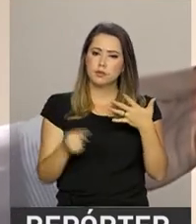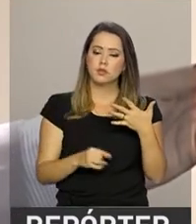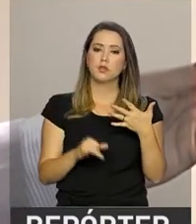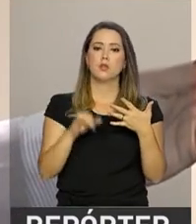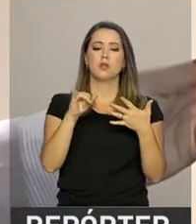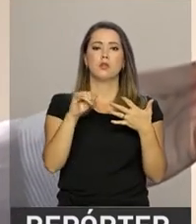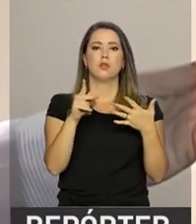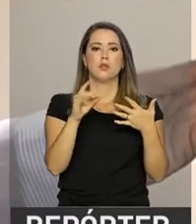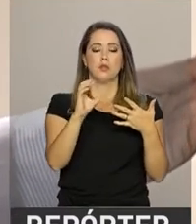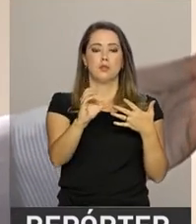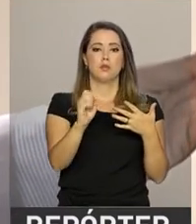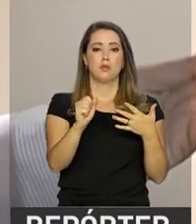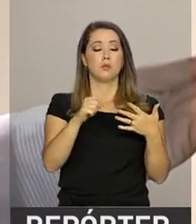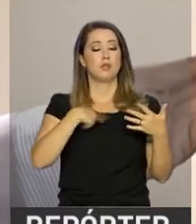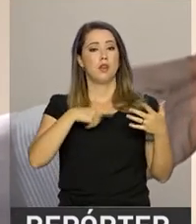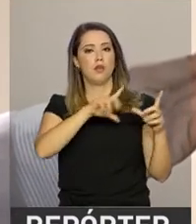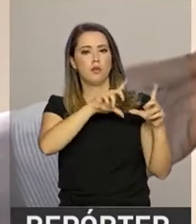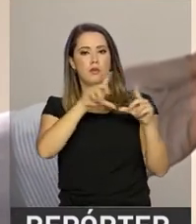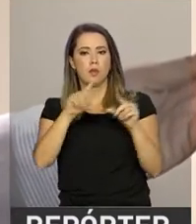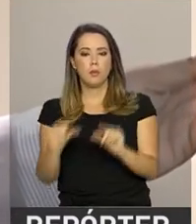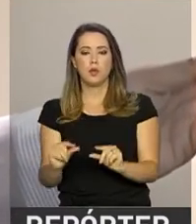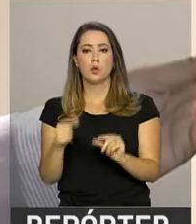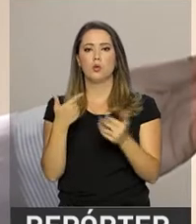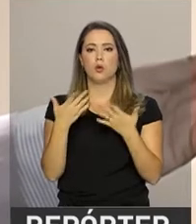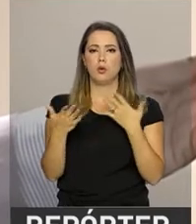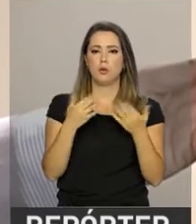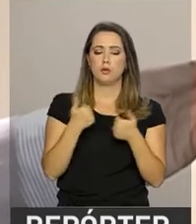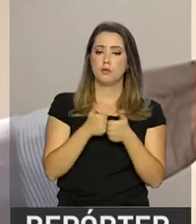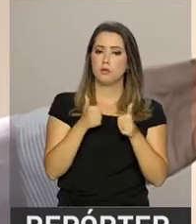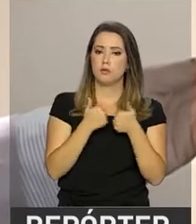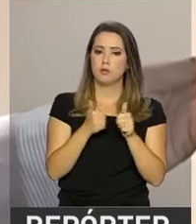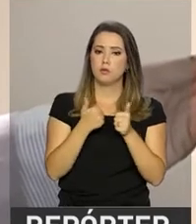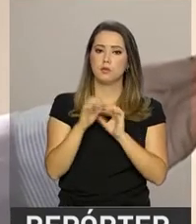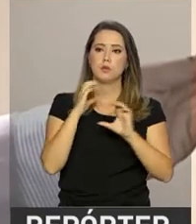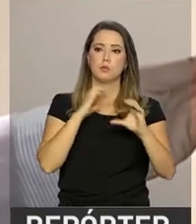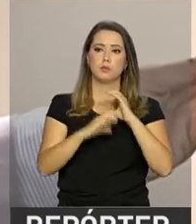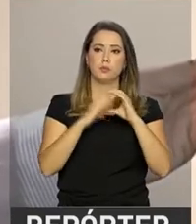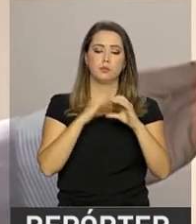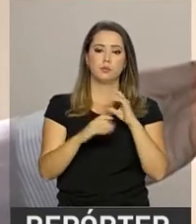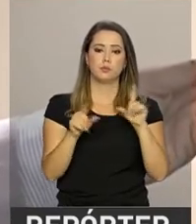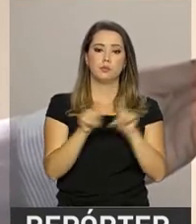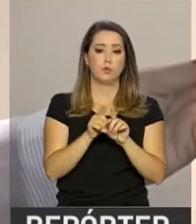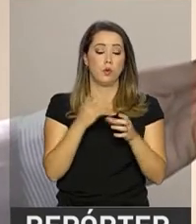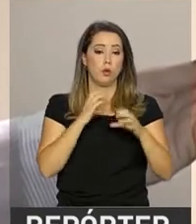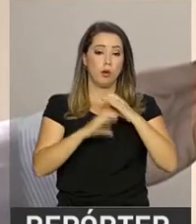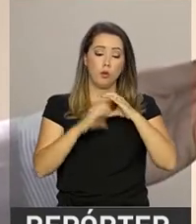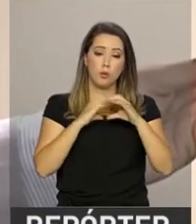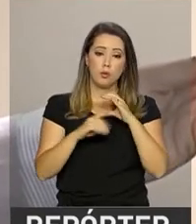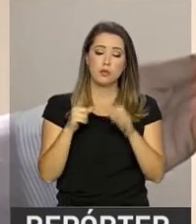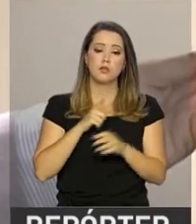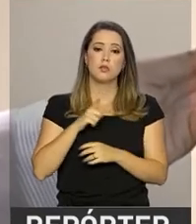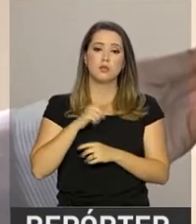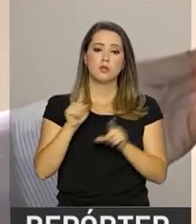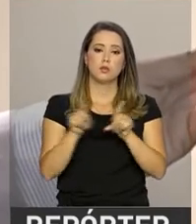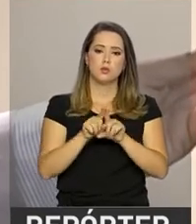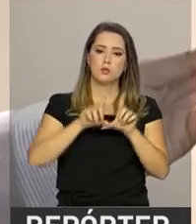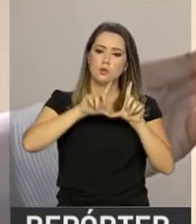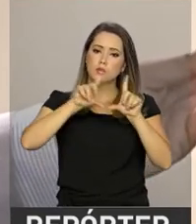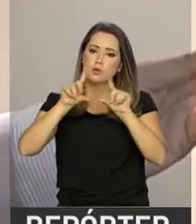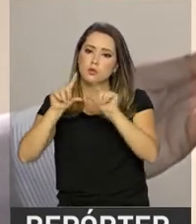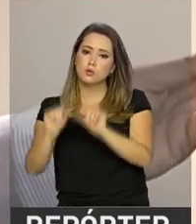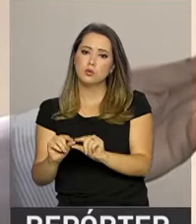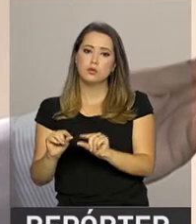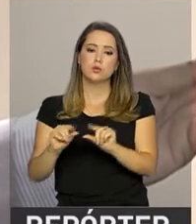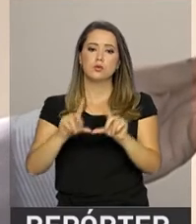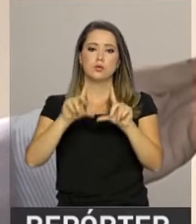de preços que vieram com deflação, que foi o caso do grupo dos transportes e da comunicação. Na comunicação, nós tivemos queda, uma